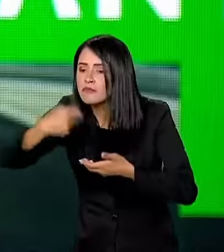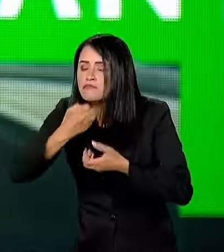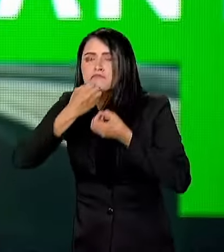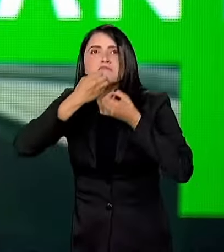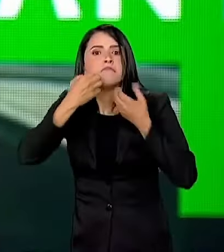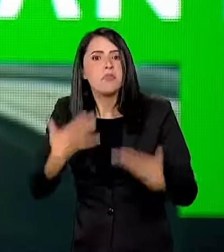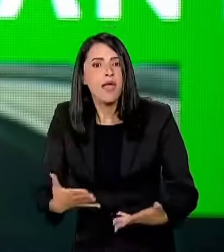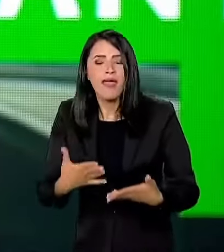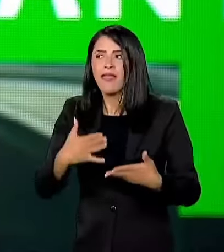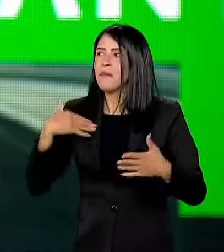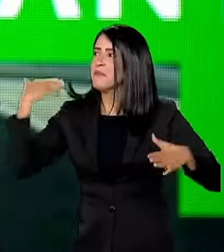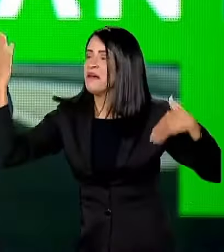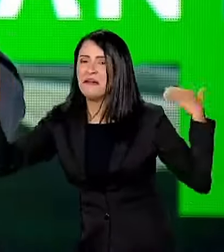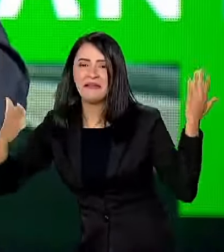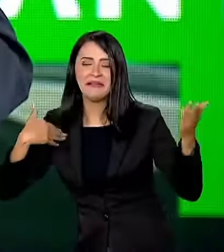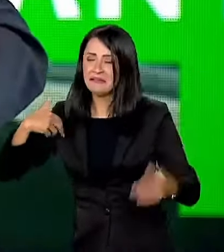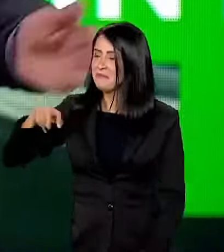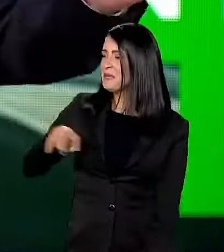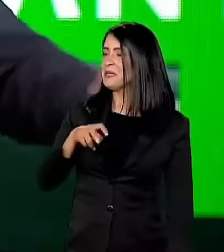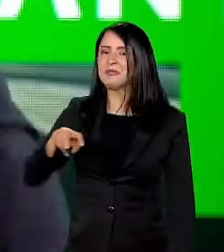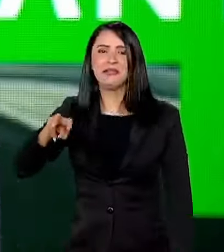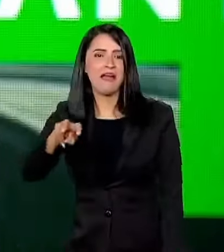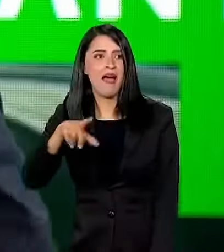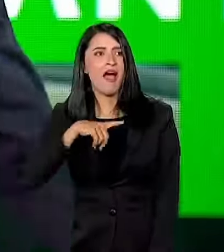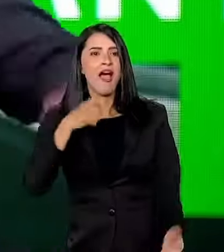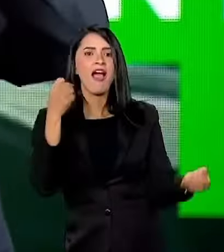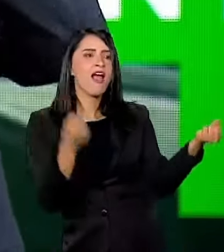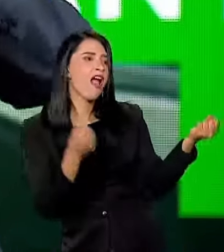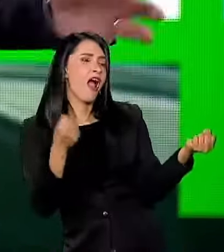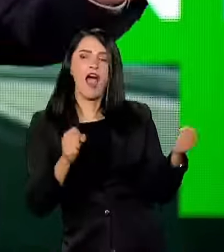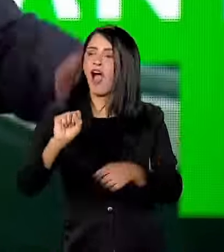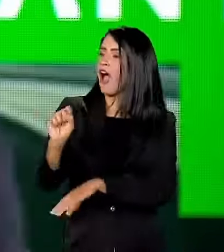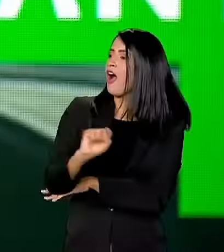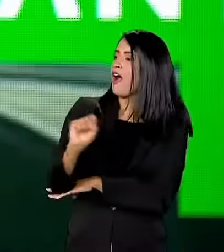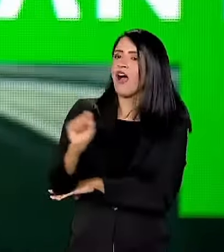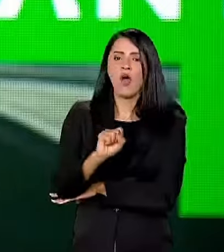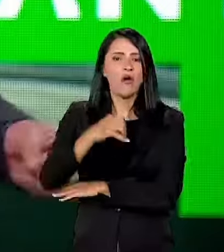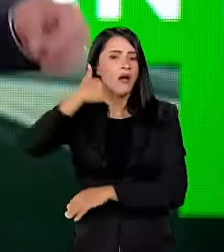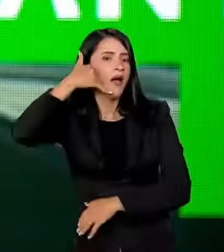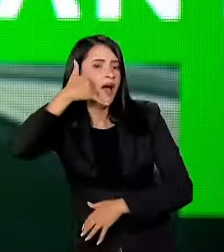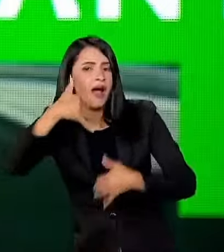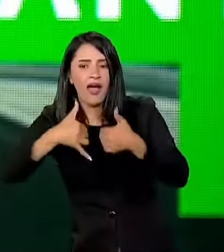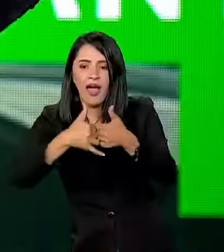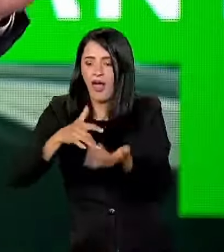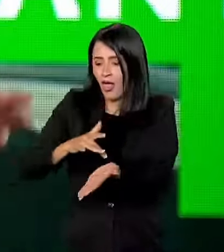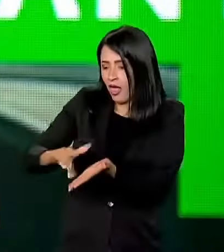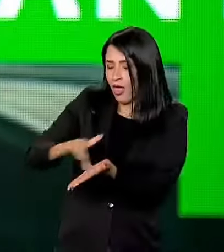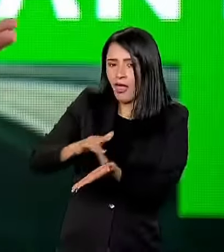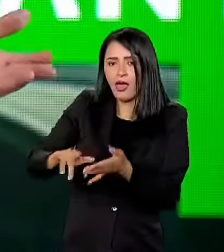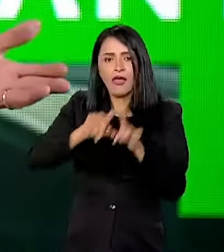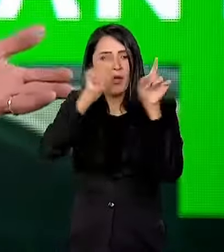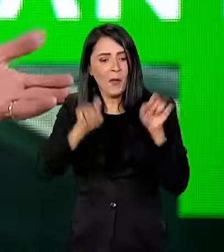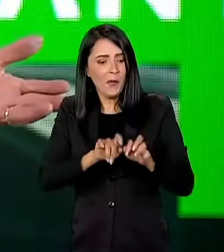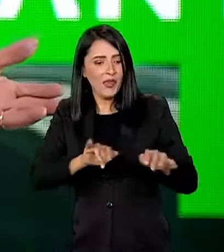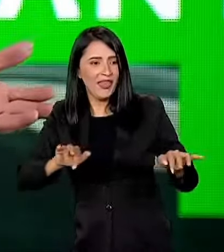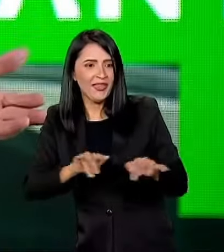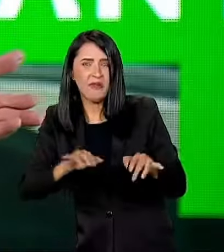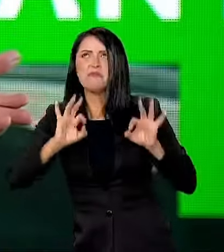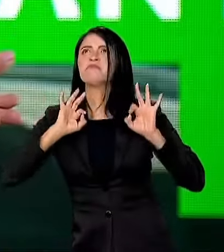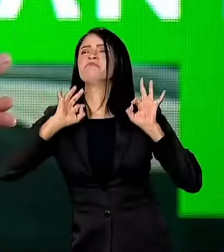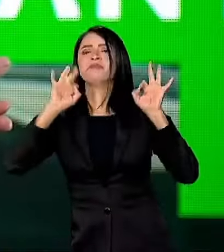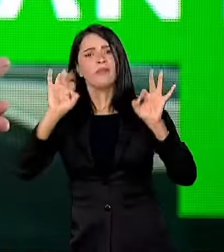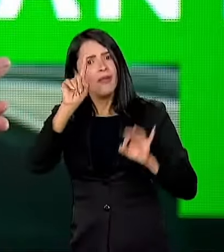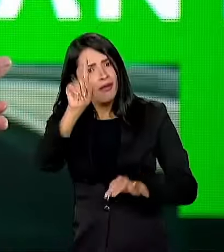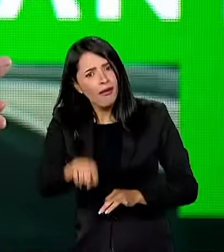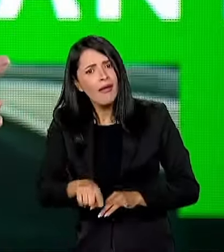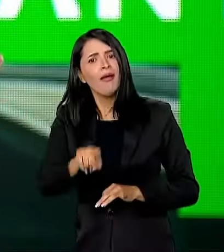Todo mundo quer passear. Todo mundo quer ter um carro. Todo mundo quer ter um bom telefone. Todo mundo quer ter um bom computador. Não é assim que as pessoas